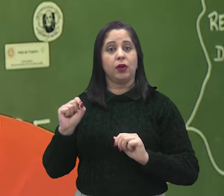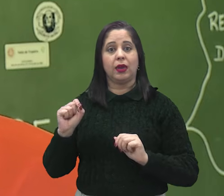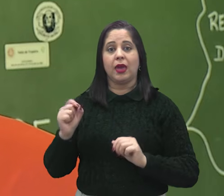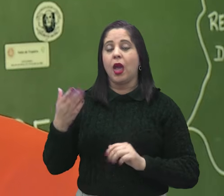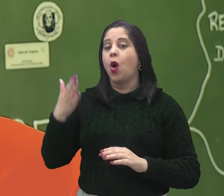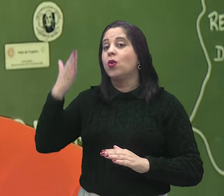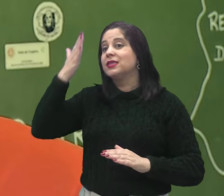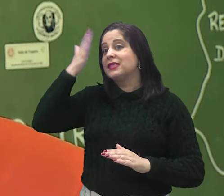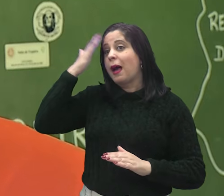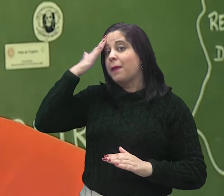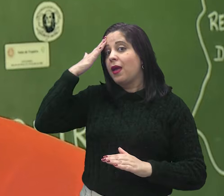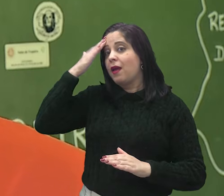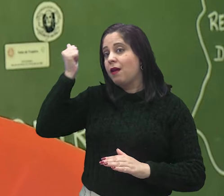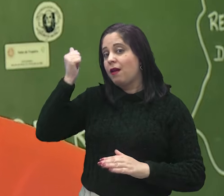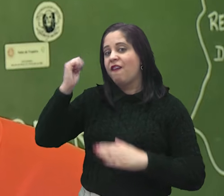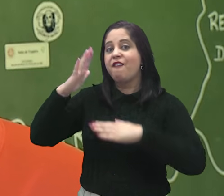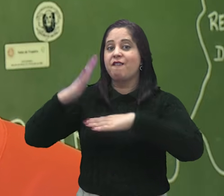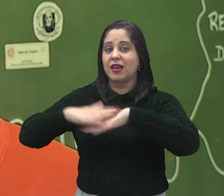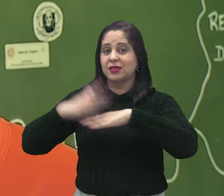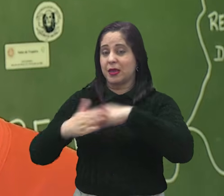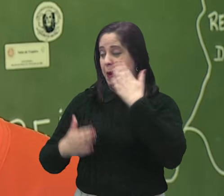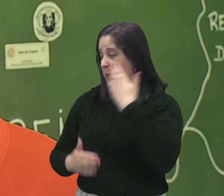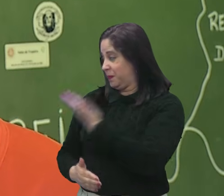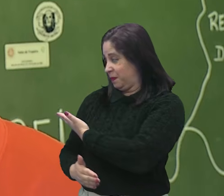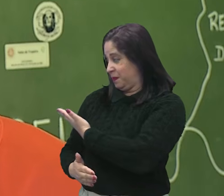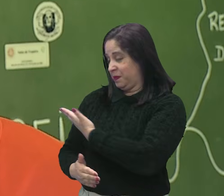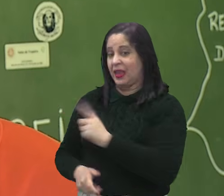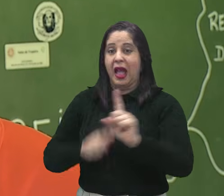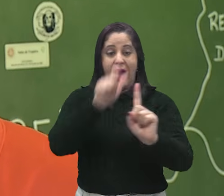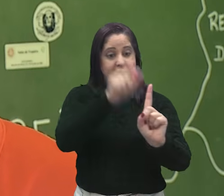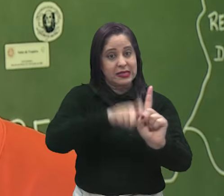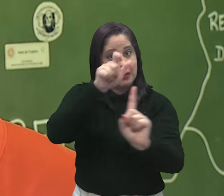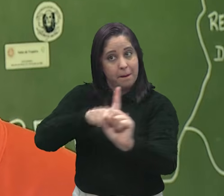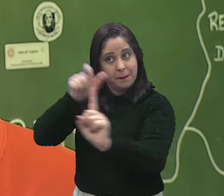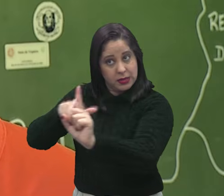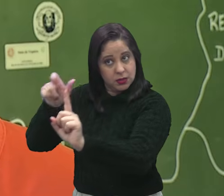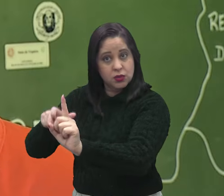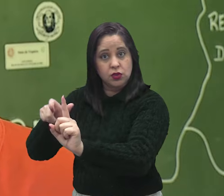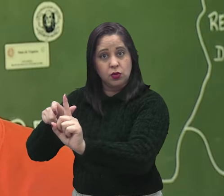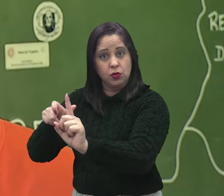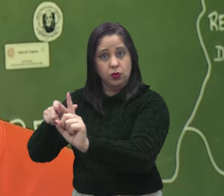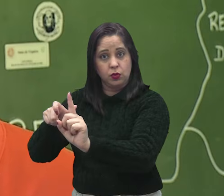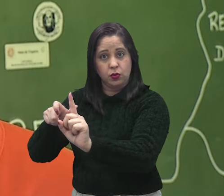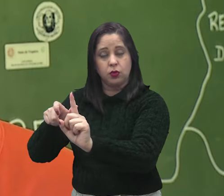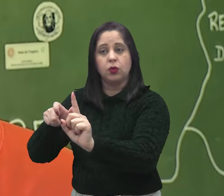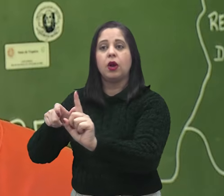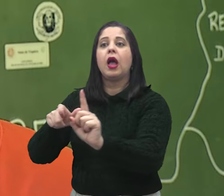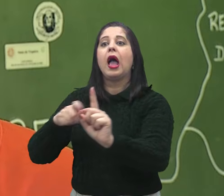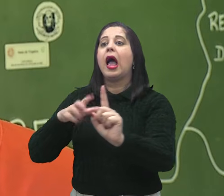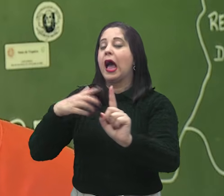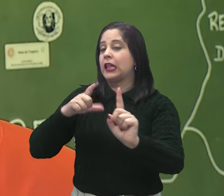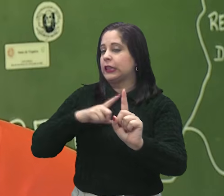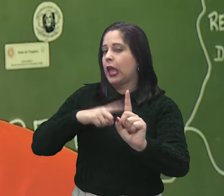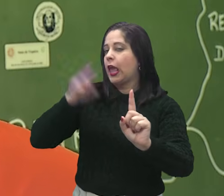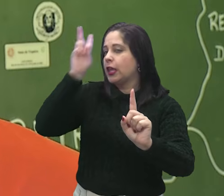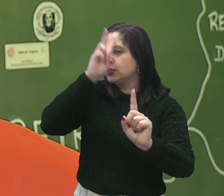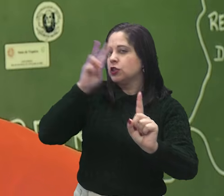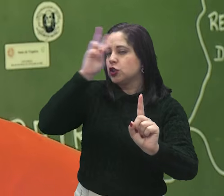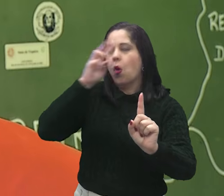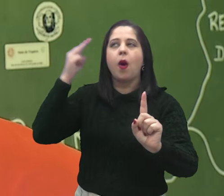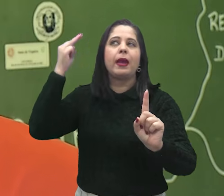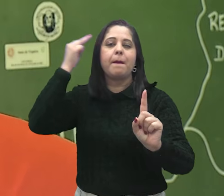são as pessoas, né? São as pessoas que vivem nesse território. E tem histórias, e tem as memórias, e tem as suas